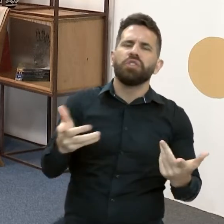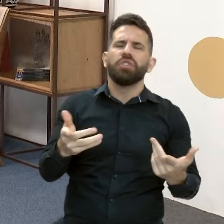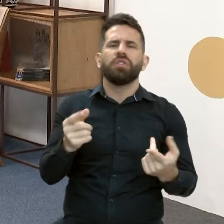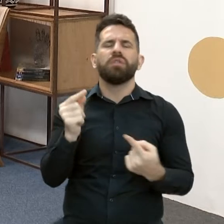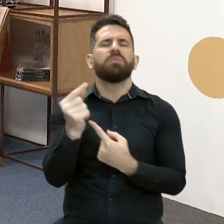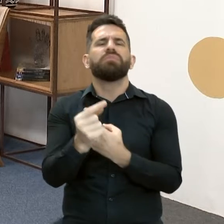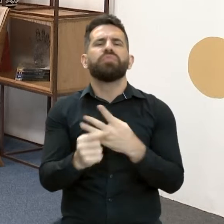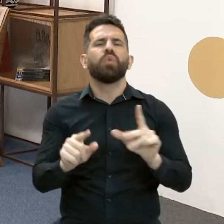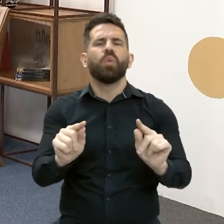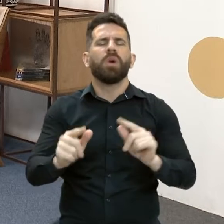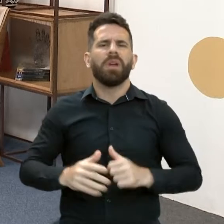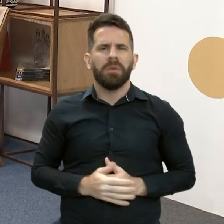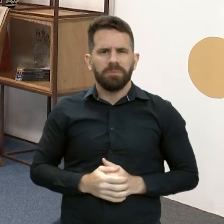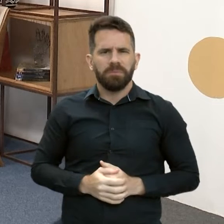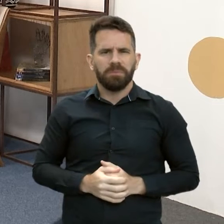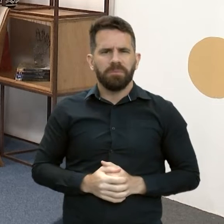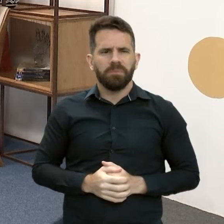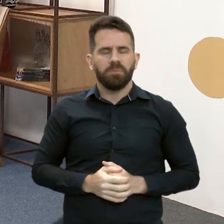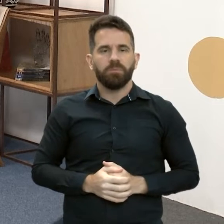investigação.